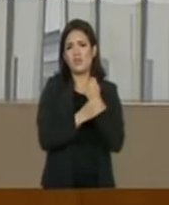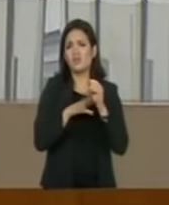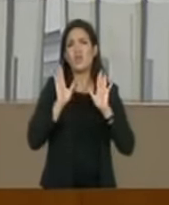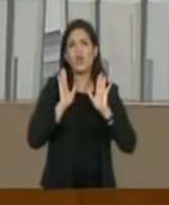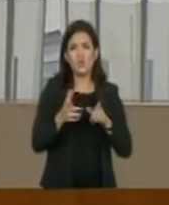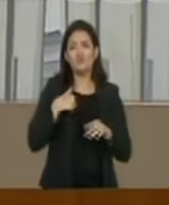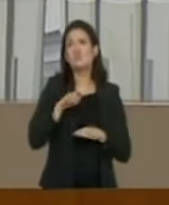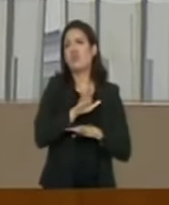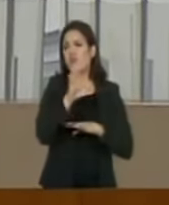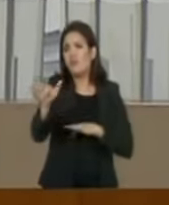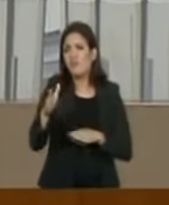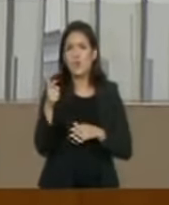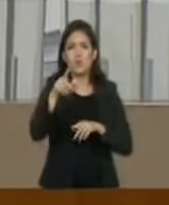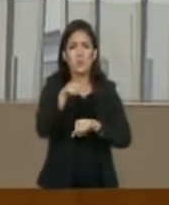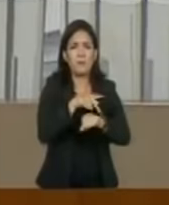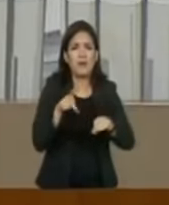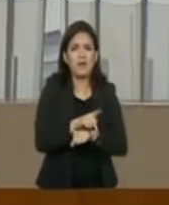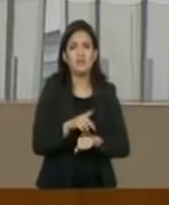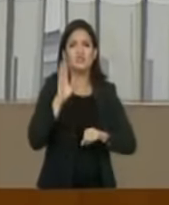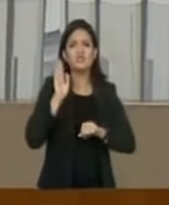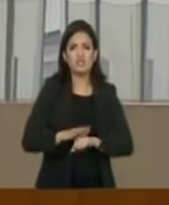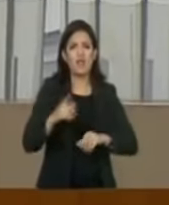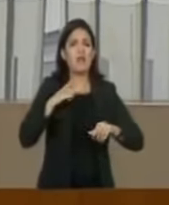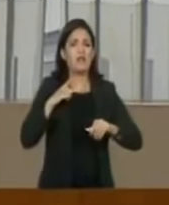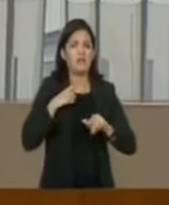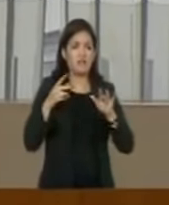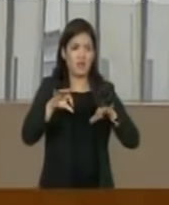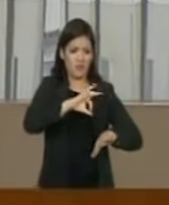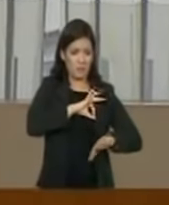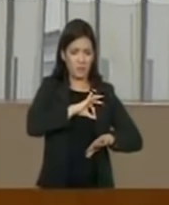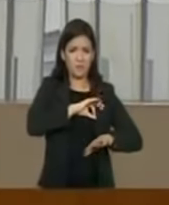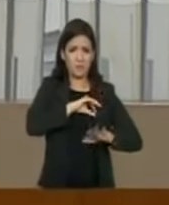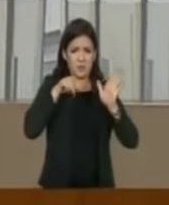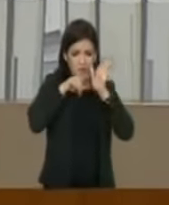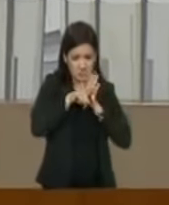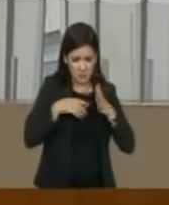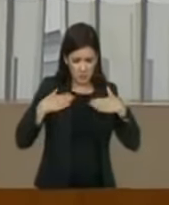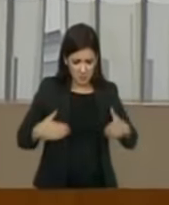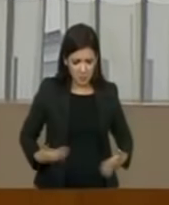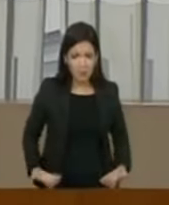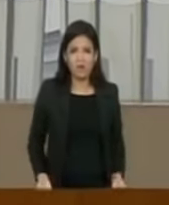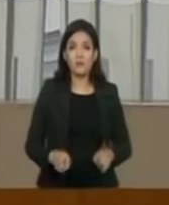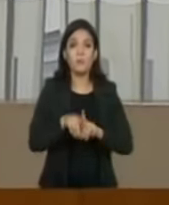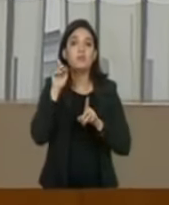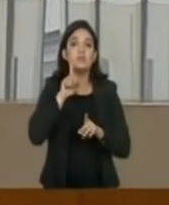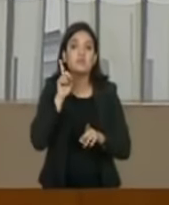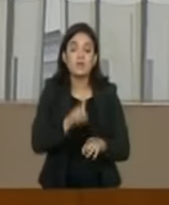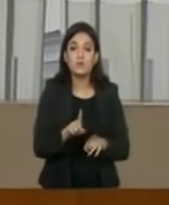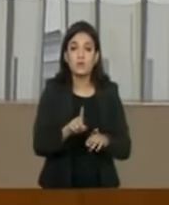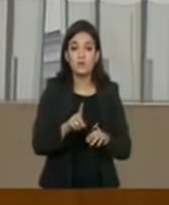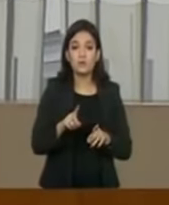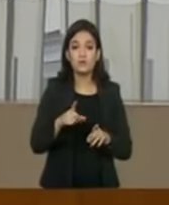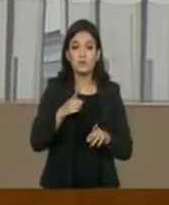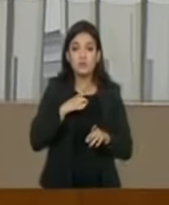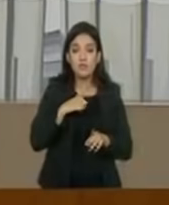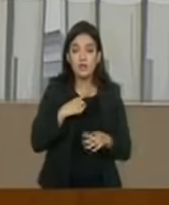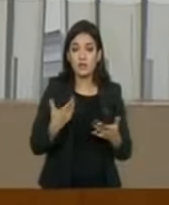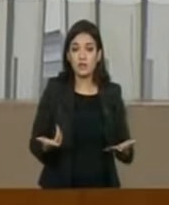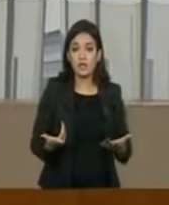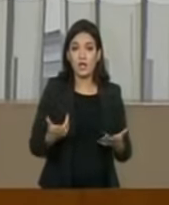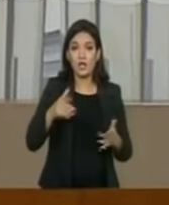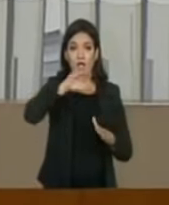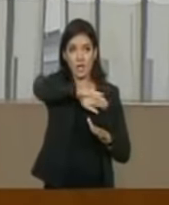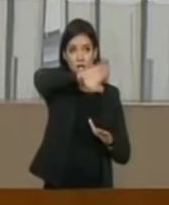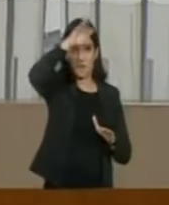por realista já passei por o até para entrar na suprema corte estados unidos você passa pelo pelo raio-x